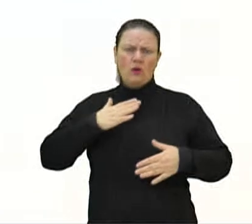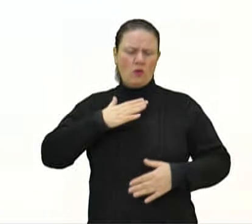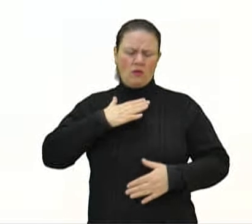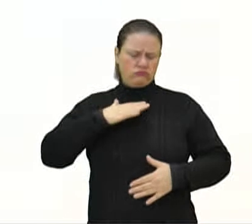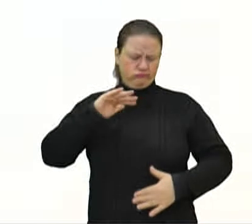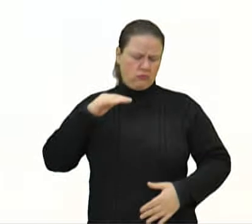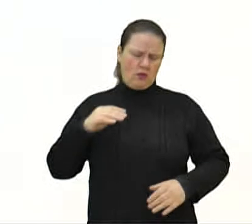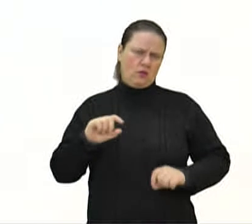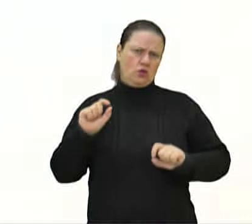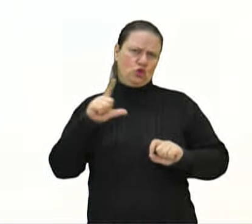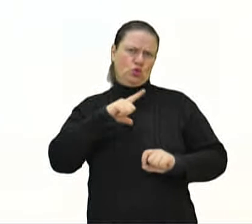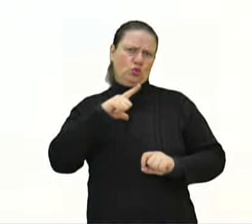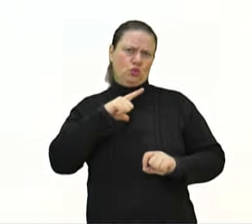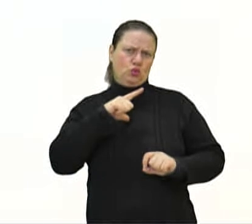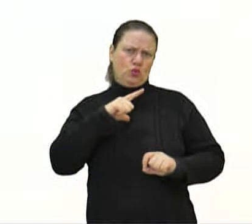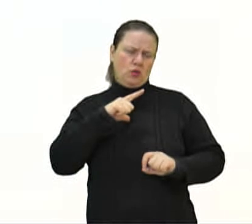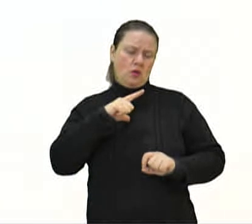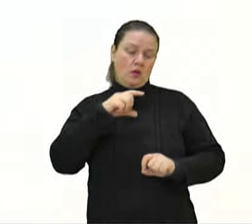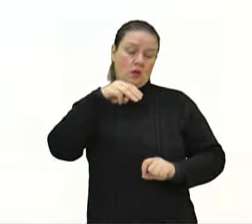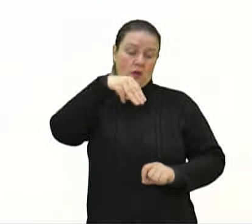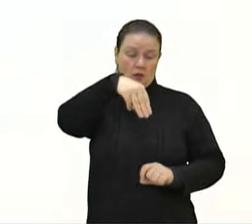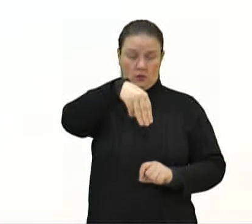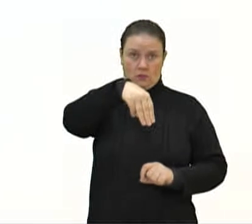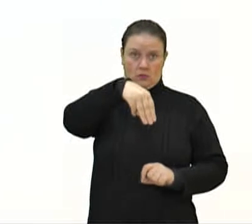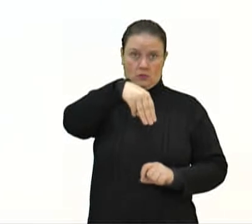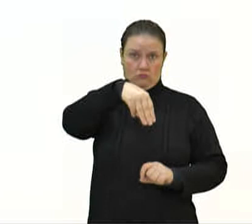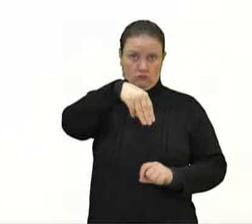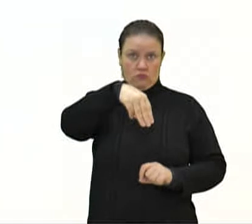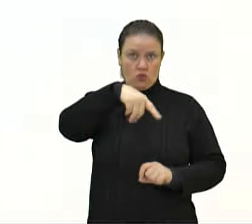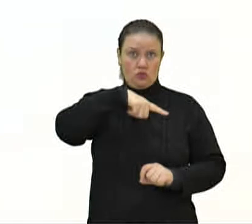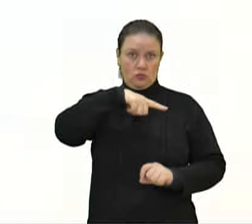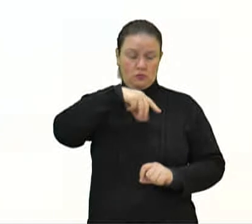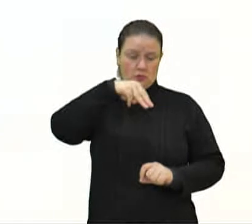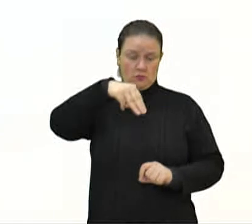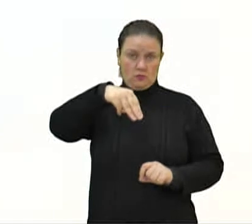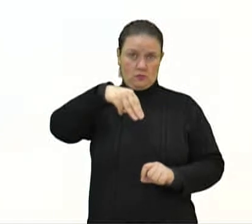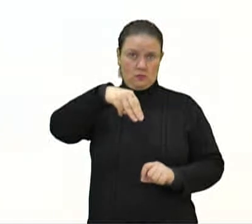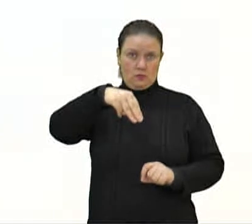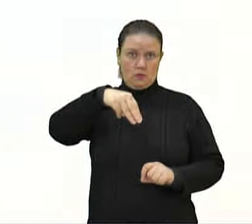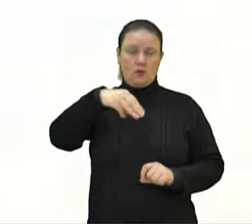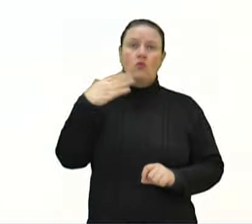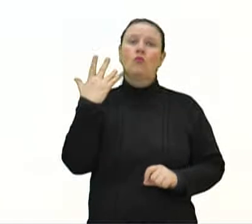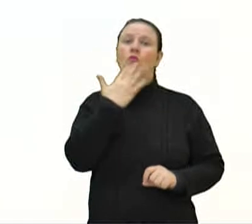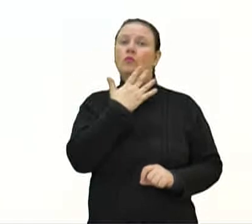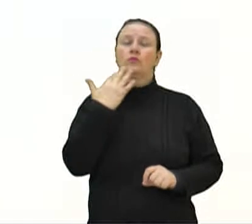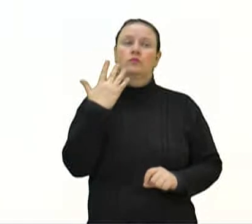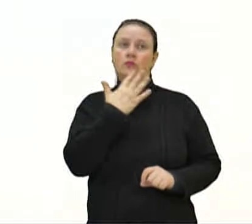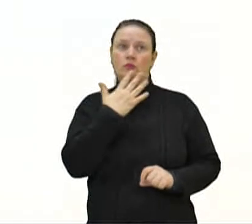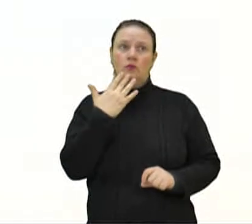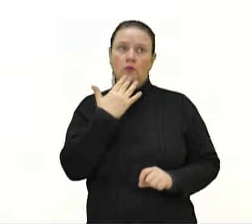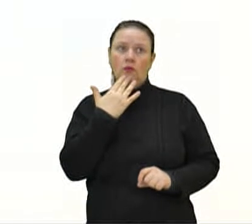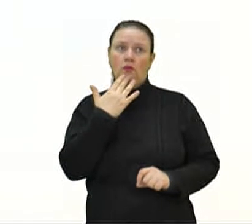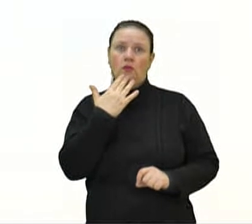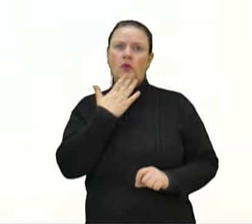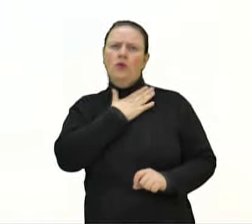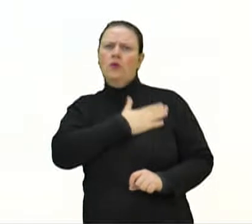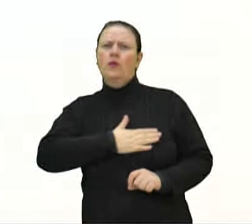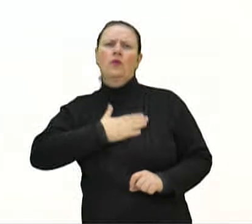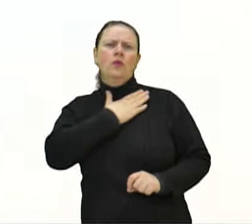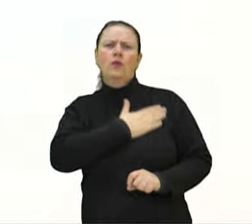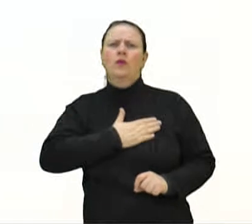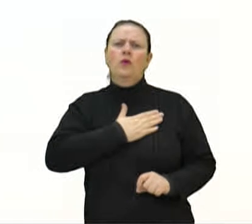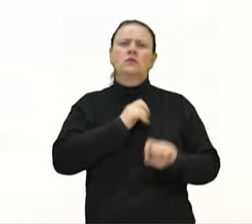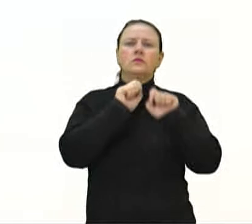blusa? A blusa tinha tamanho M, né? Talla M. E o color? Me agradam os tons